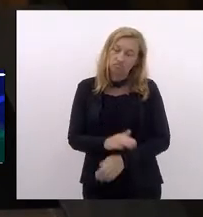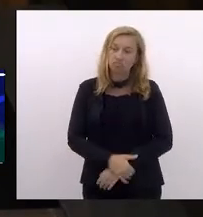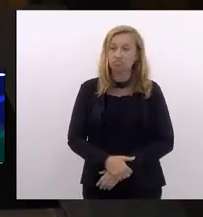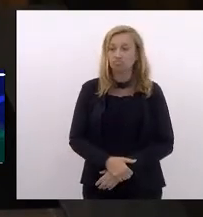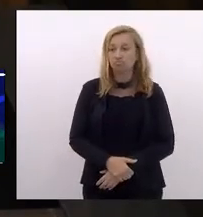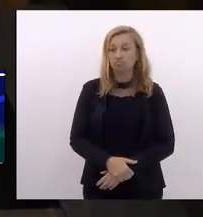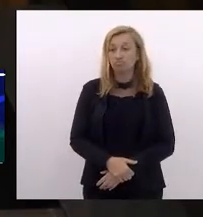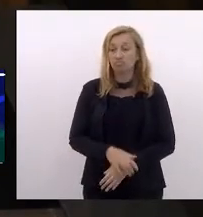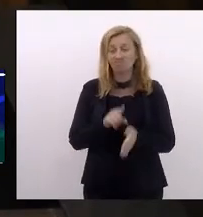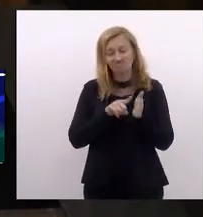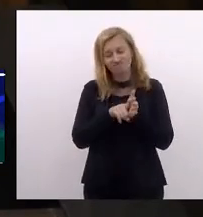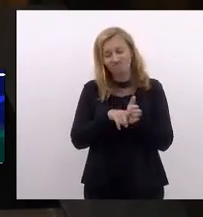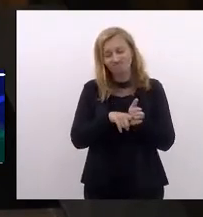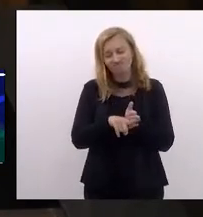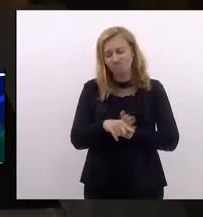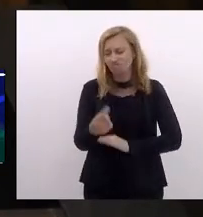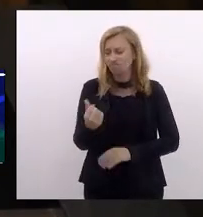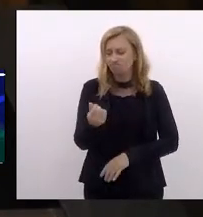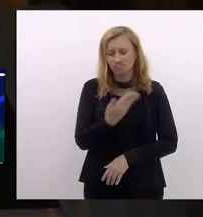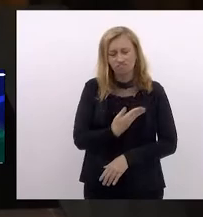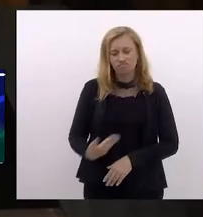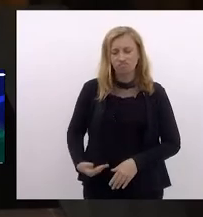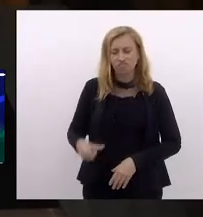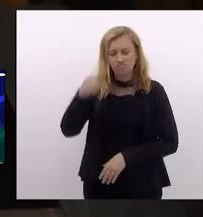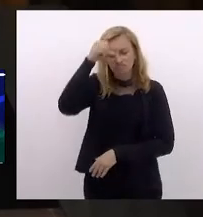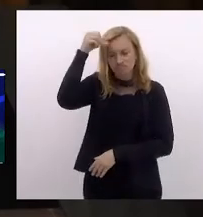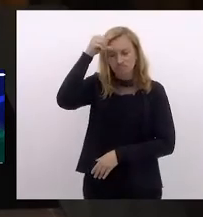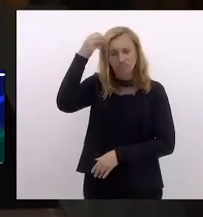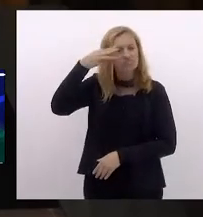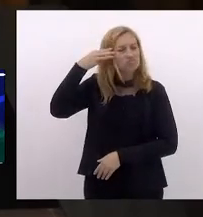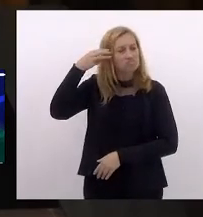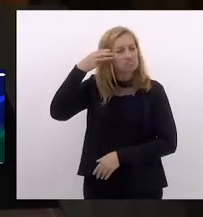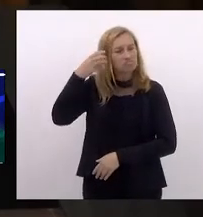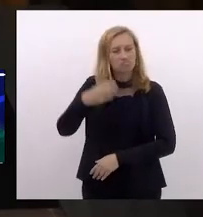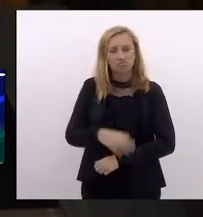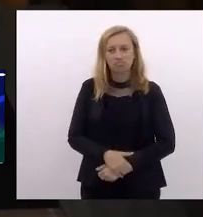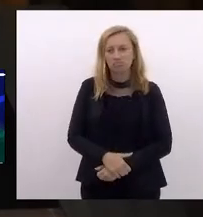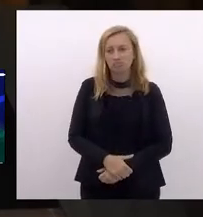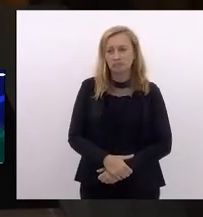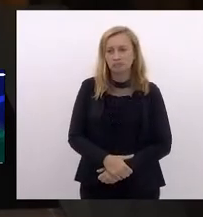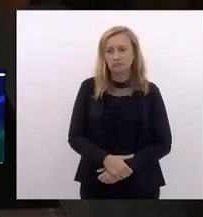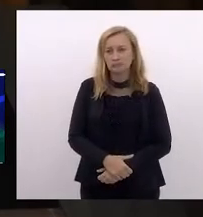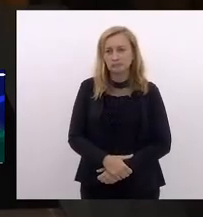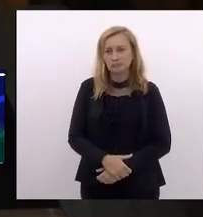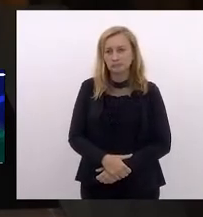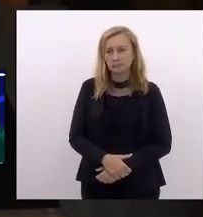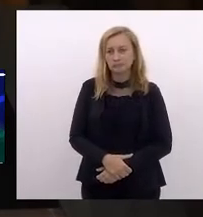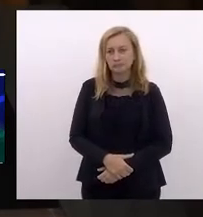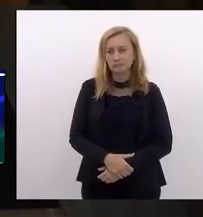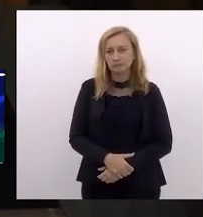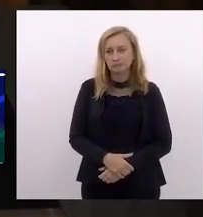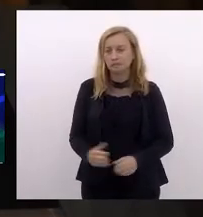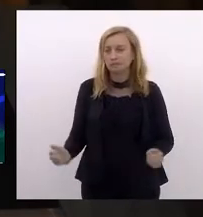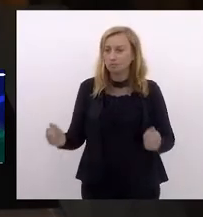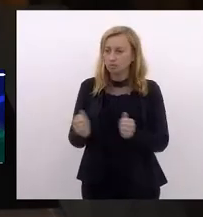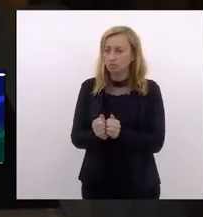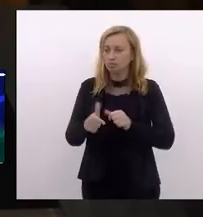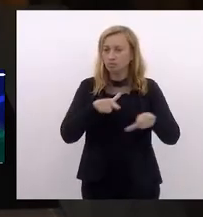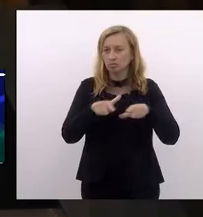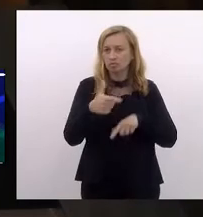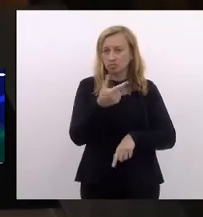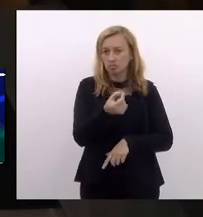então quando a gente análise das contas do governo Cláudio Castro e do governo Wilson Victor que partilharam a gestão no anos